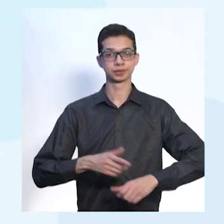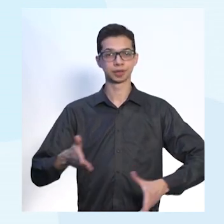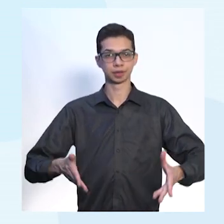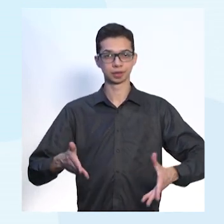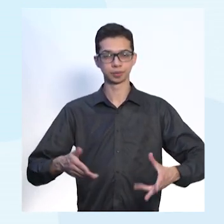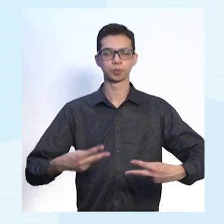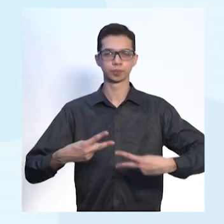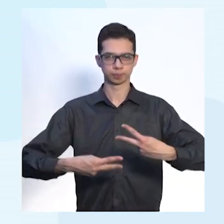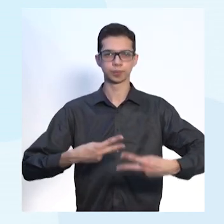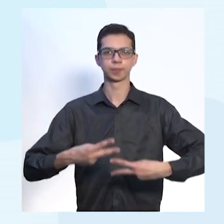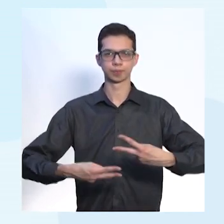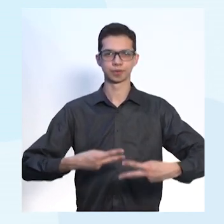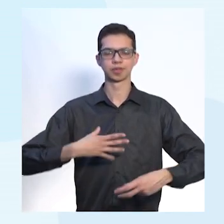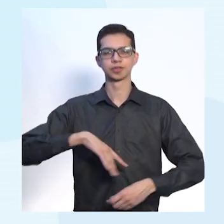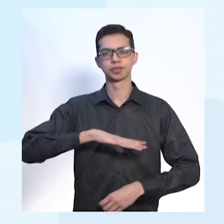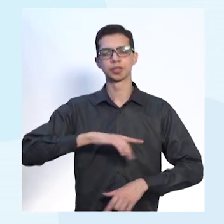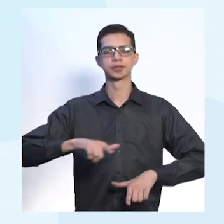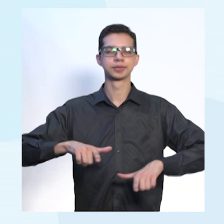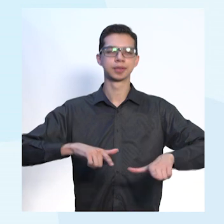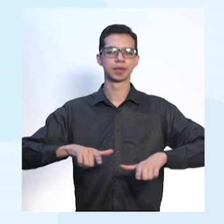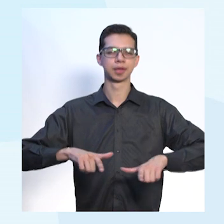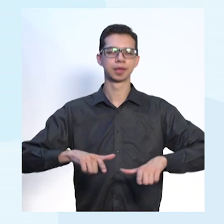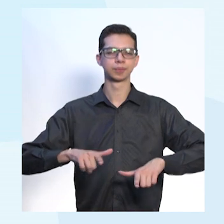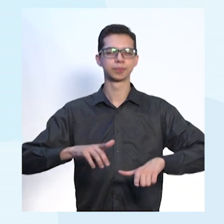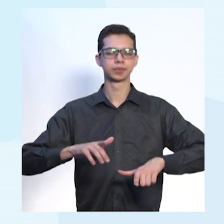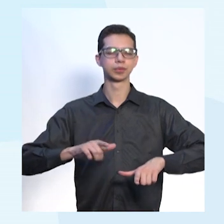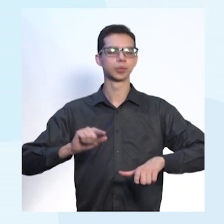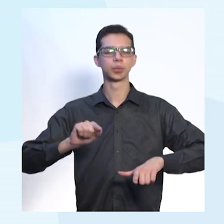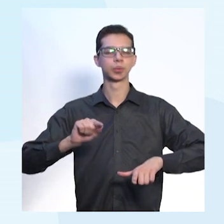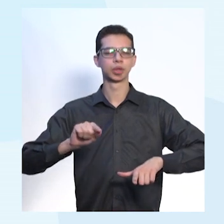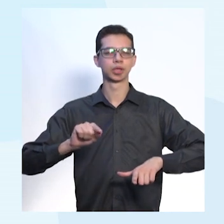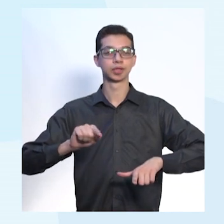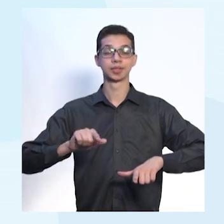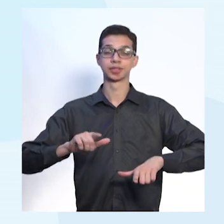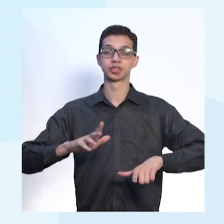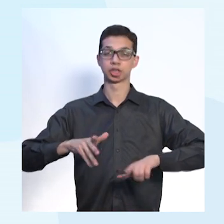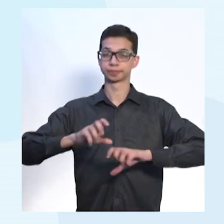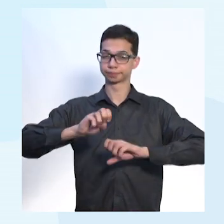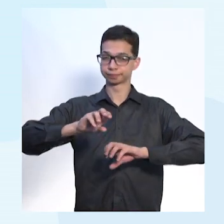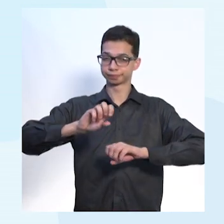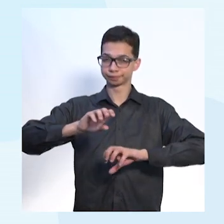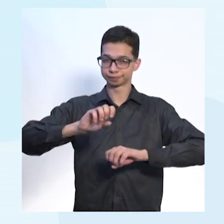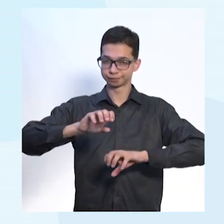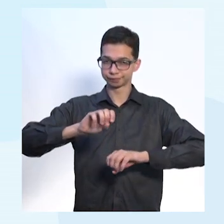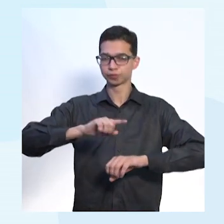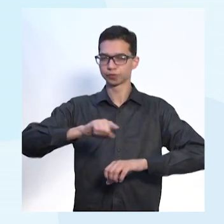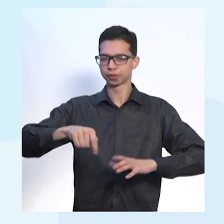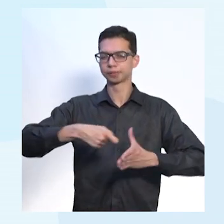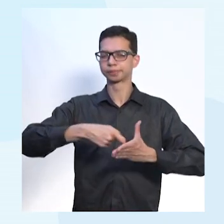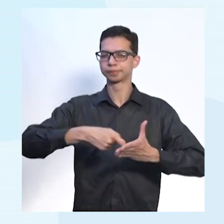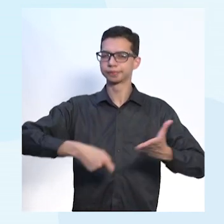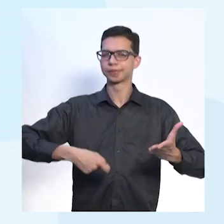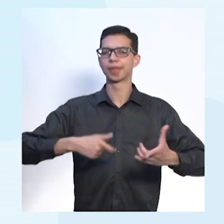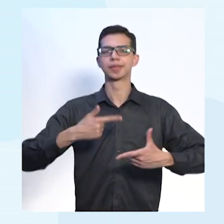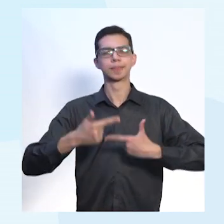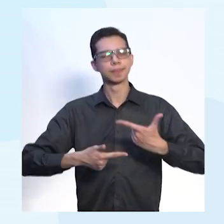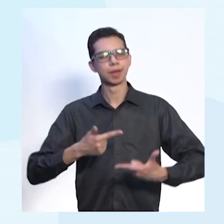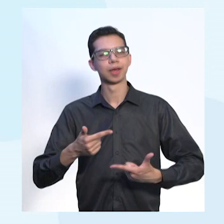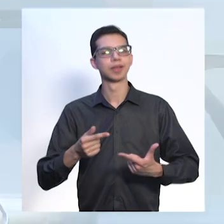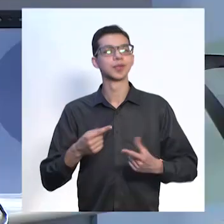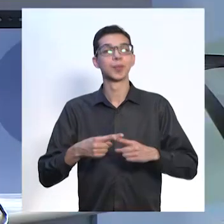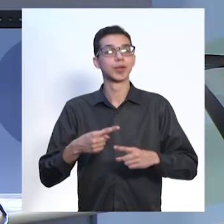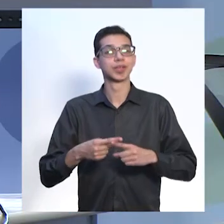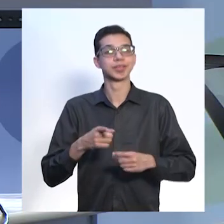bimestres que nós trabalhamos, que foi o segundo, o terceiro e algumas aulas lá que eu vi no primeiro bimestre, nós estudamos e lemos o quê?